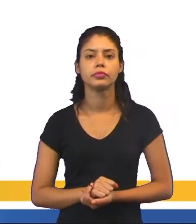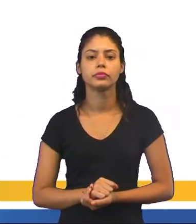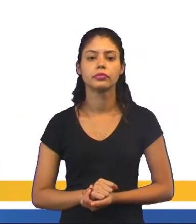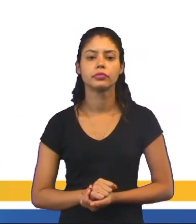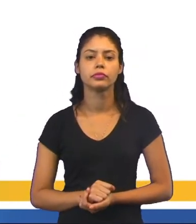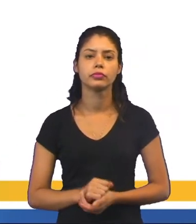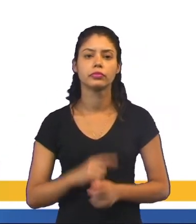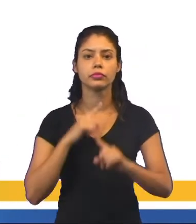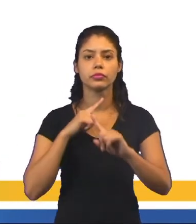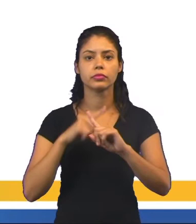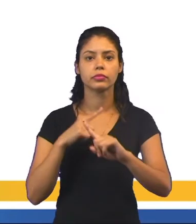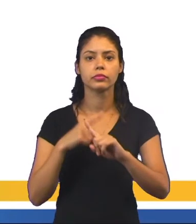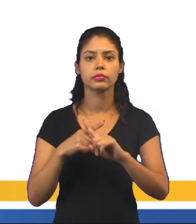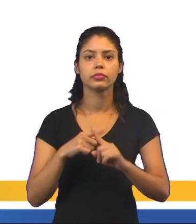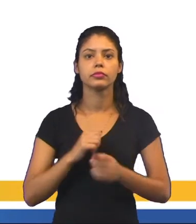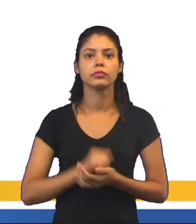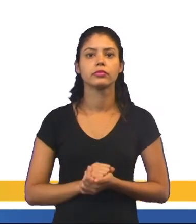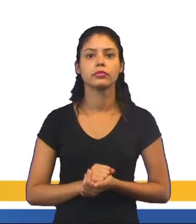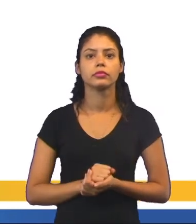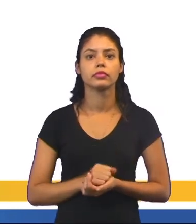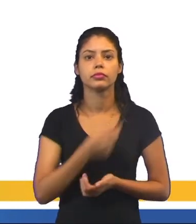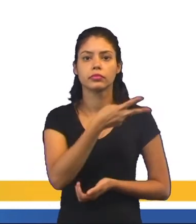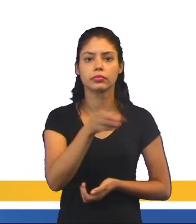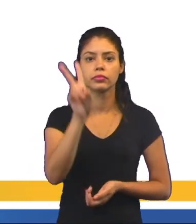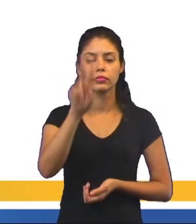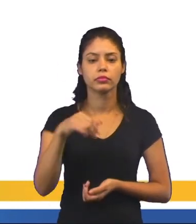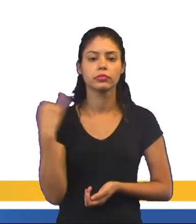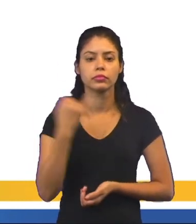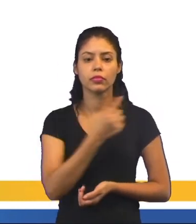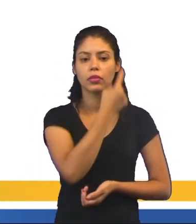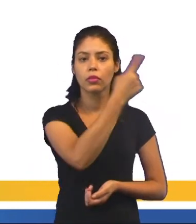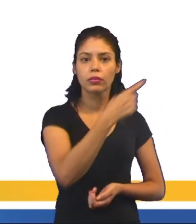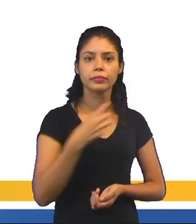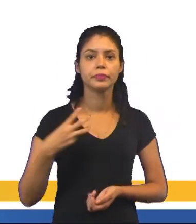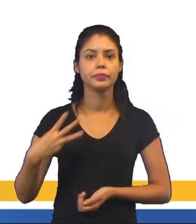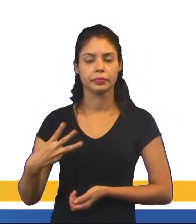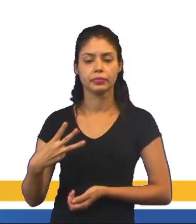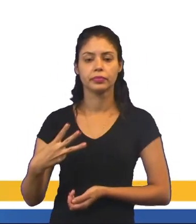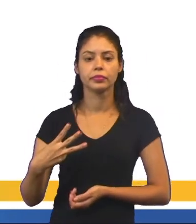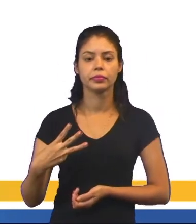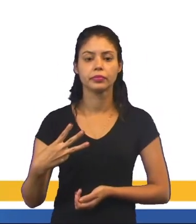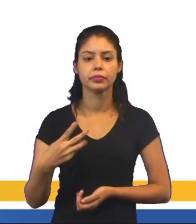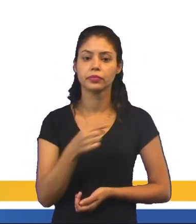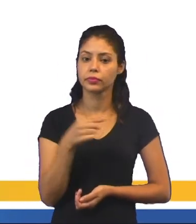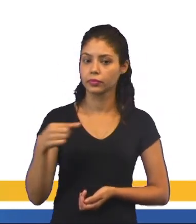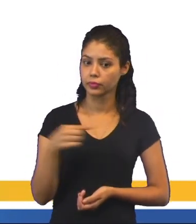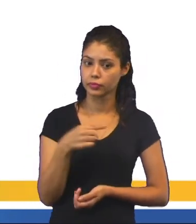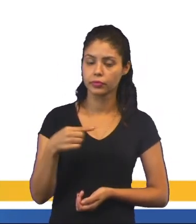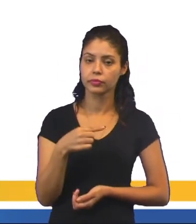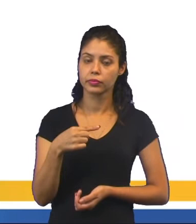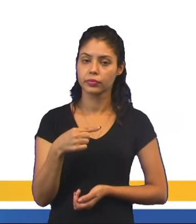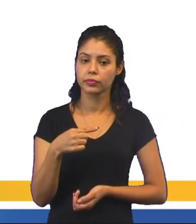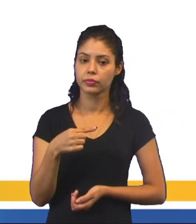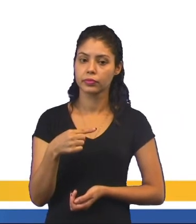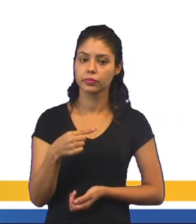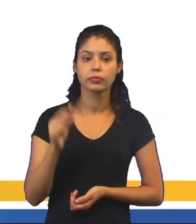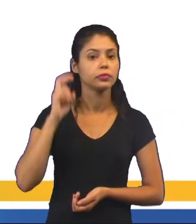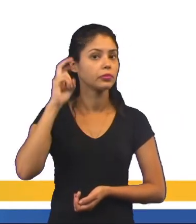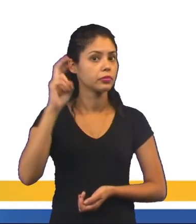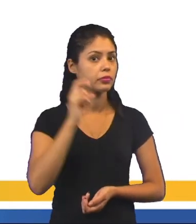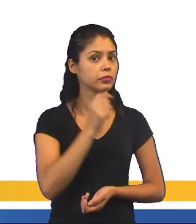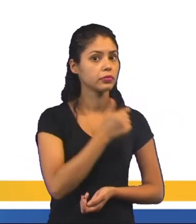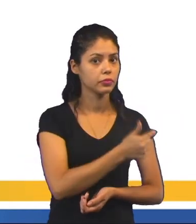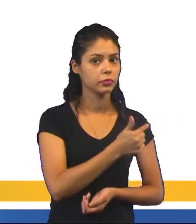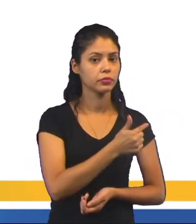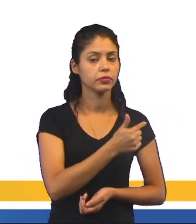quem? Multiplicar a matriz principal, 1 vezes 3, menos o secundário, 5